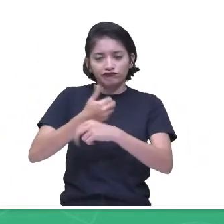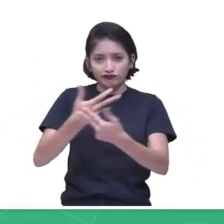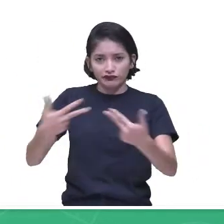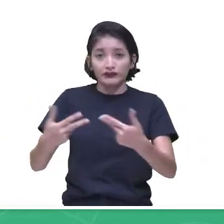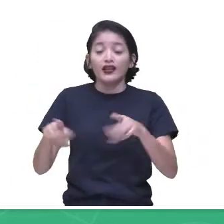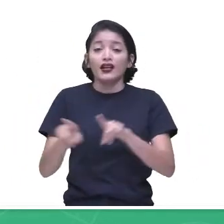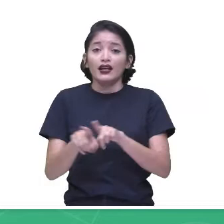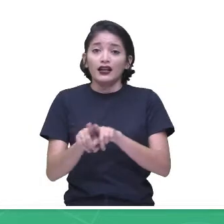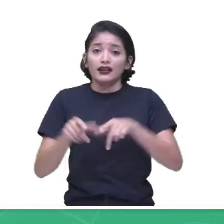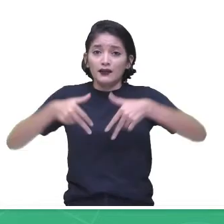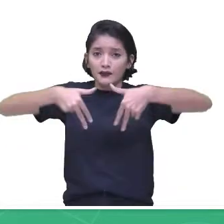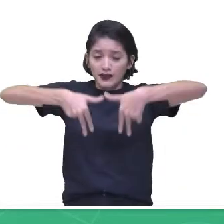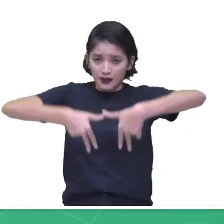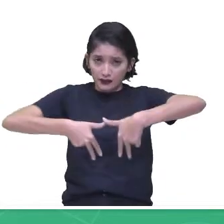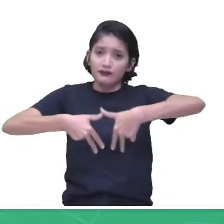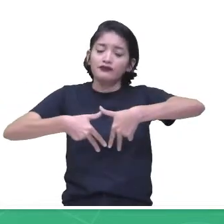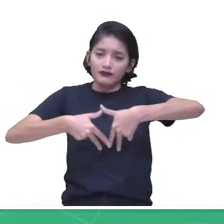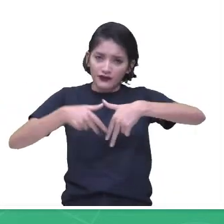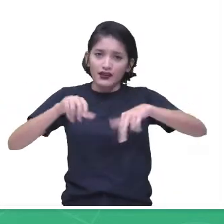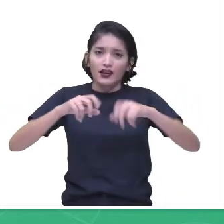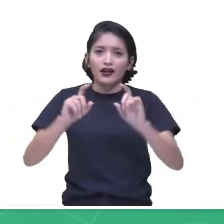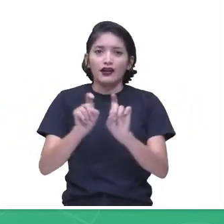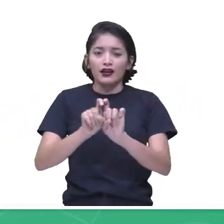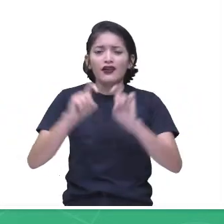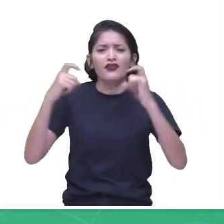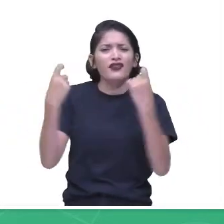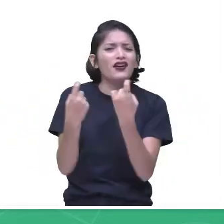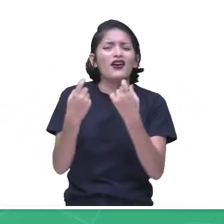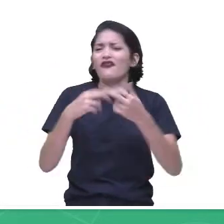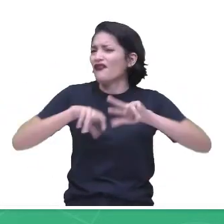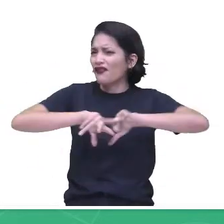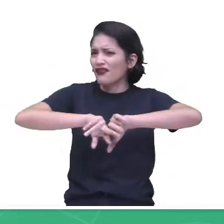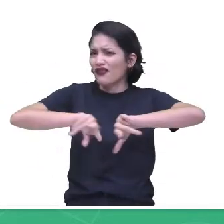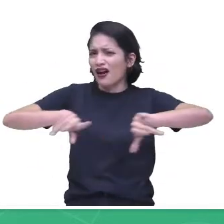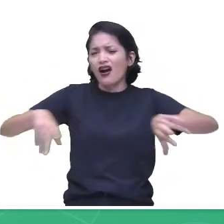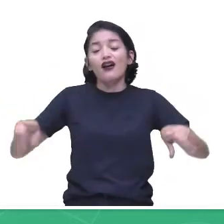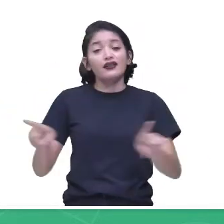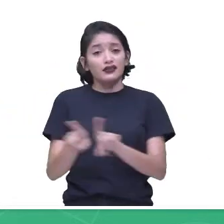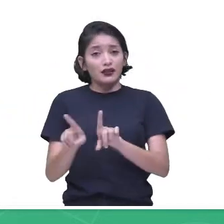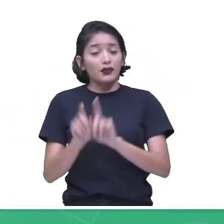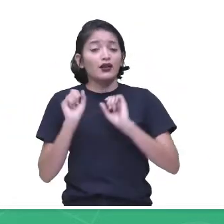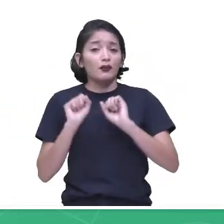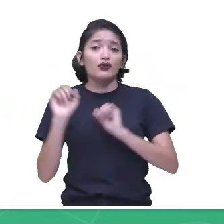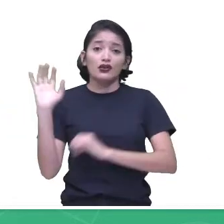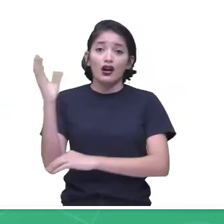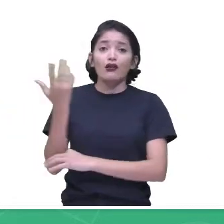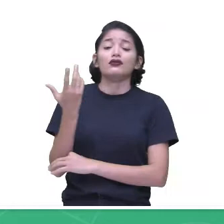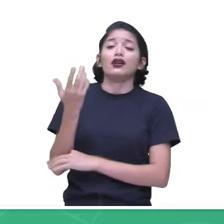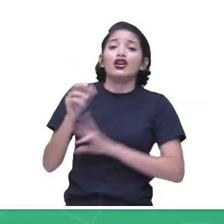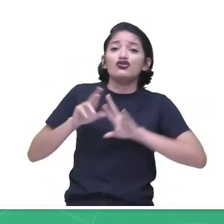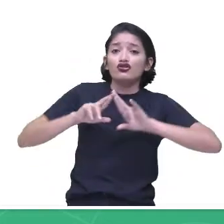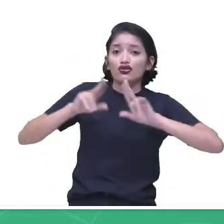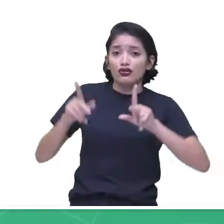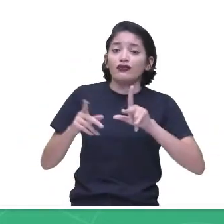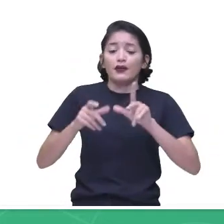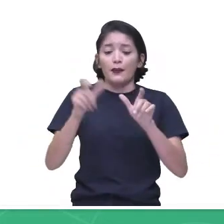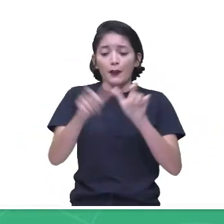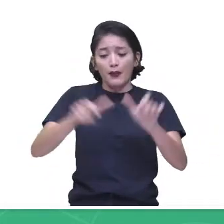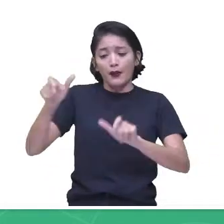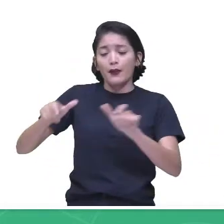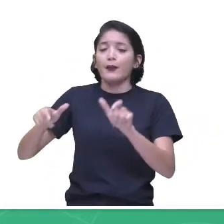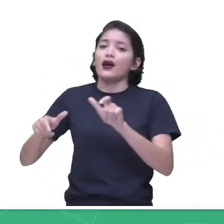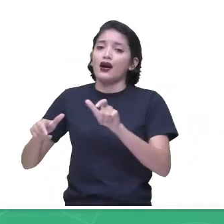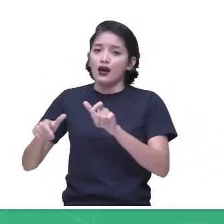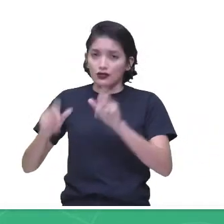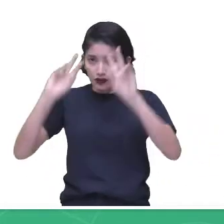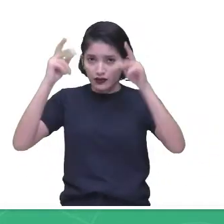orientação sexual ou qualquer outra variante possível que possa diferenciar os seres humanos. Vejam